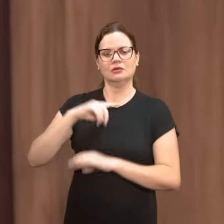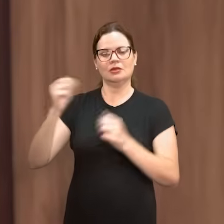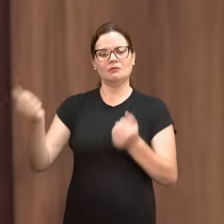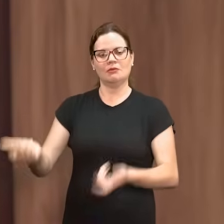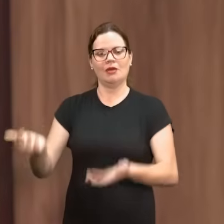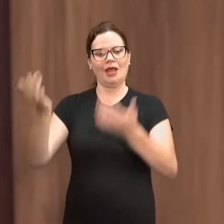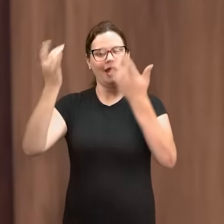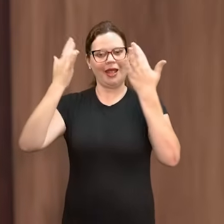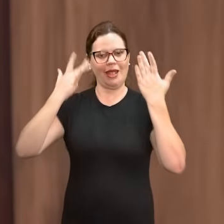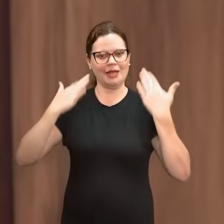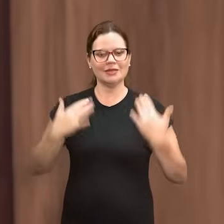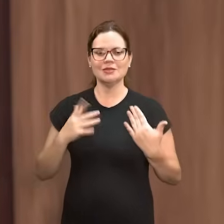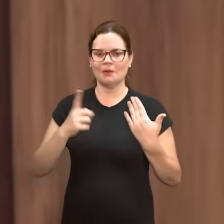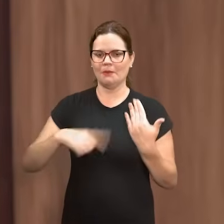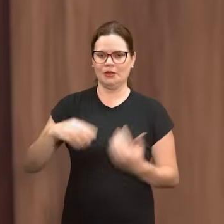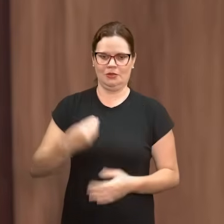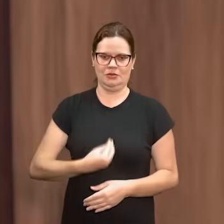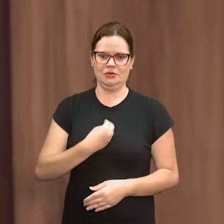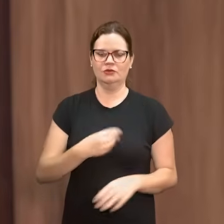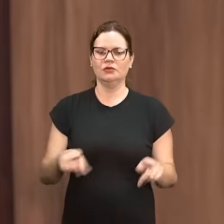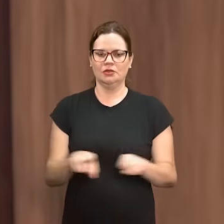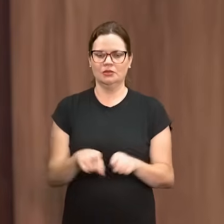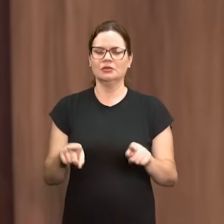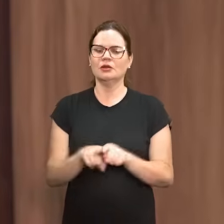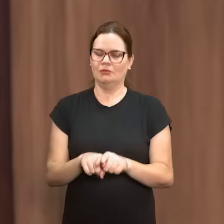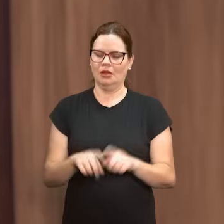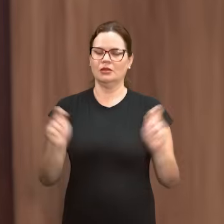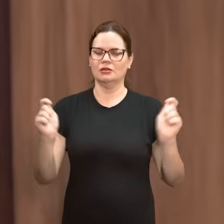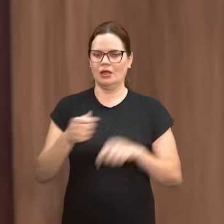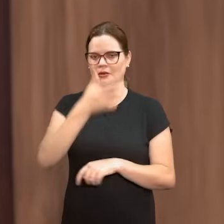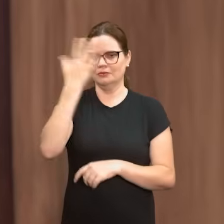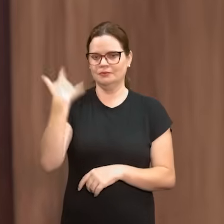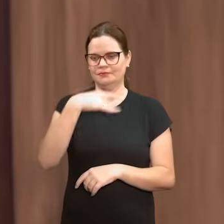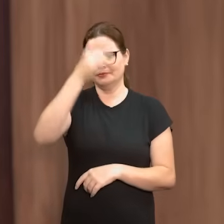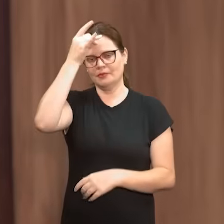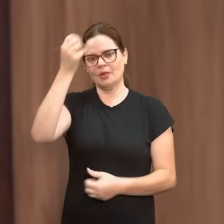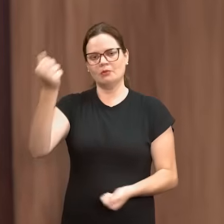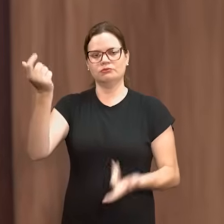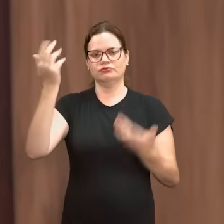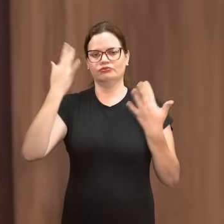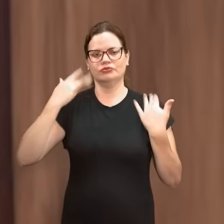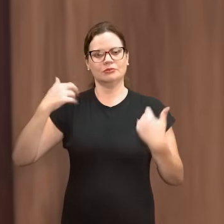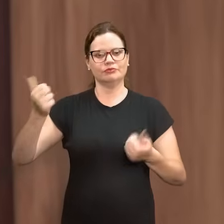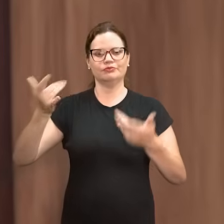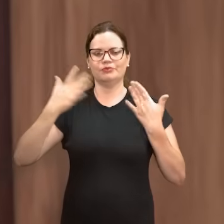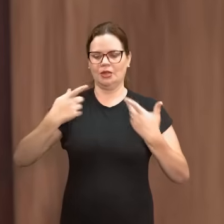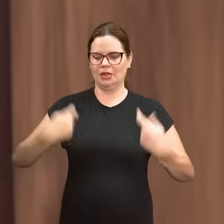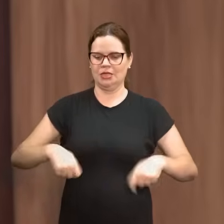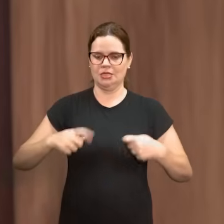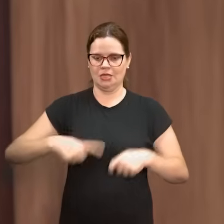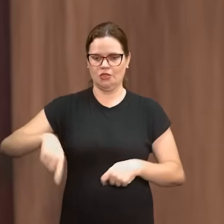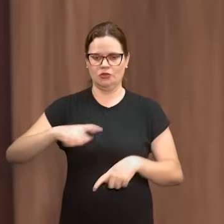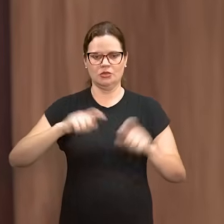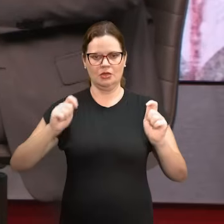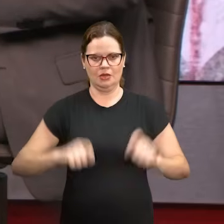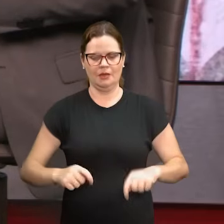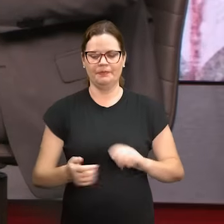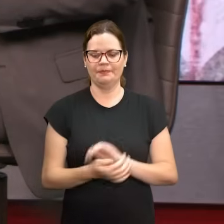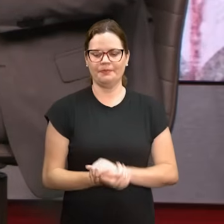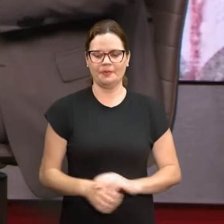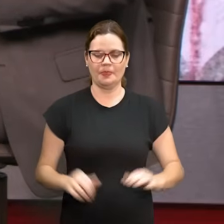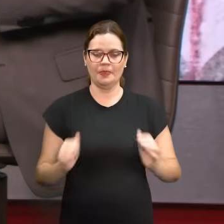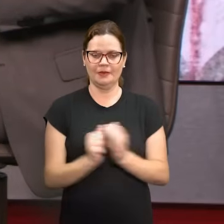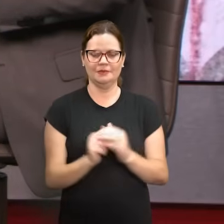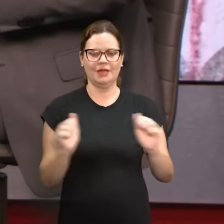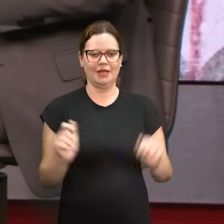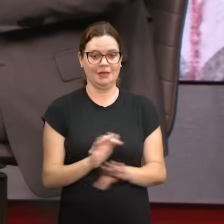só uma terra seca para nós, mas Ele também tem fontes de água que vai suprir toda a nossa necessidade. Amém,